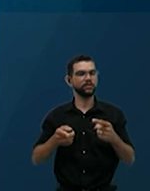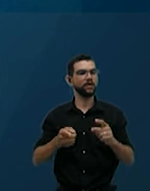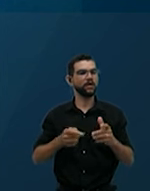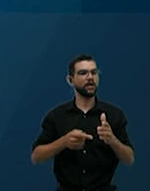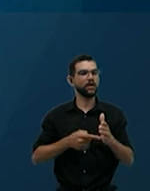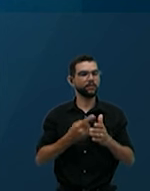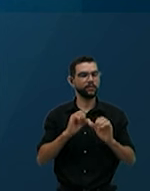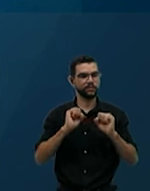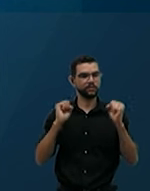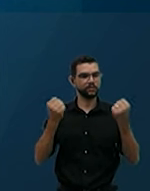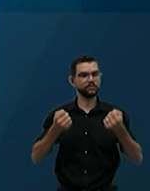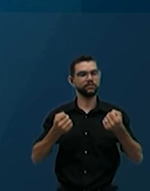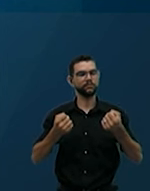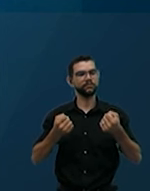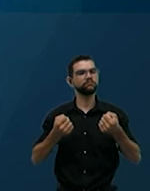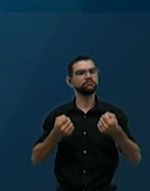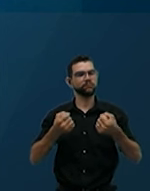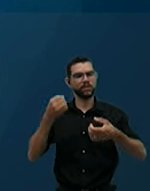660.